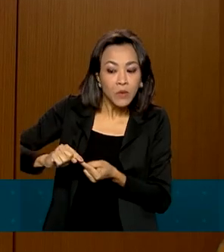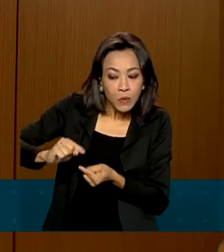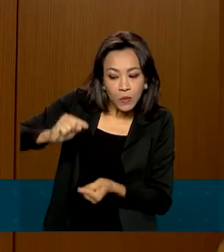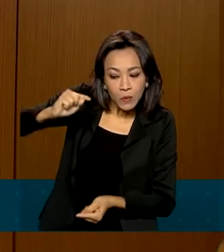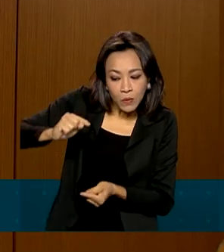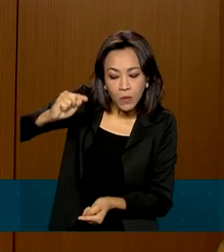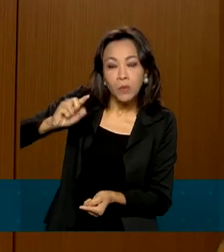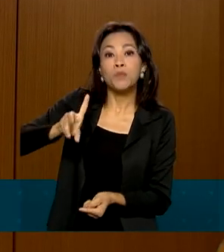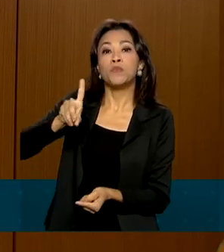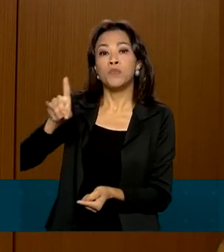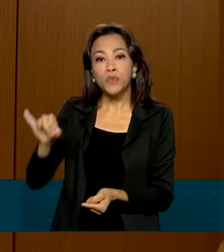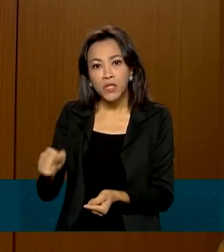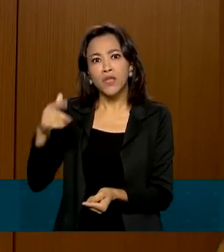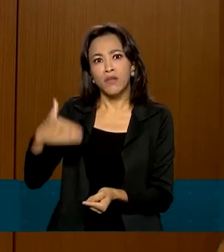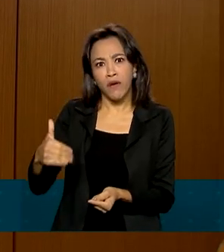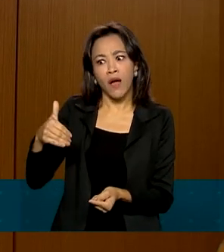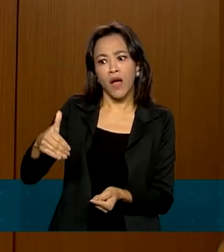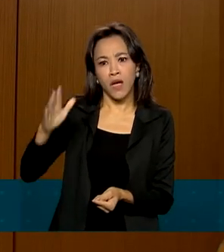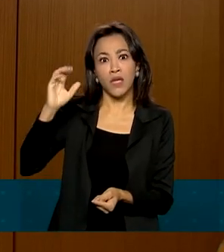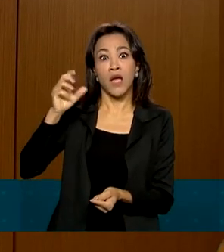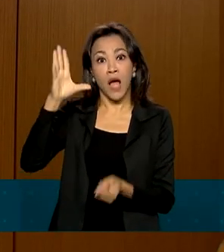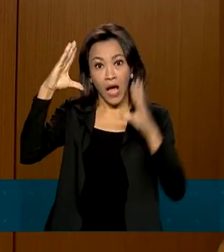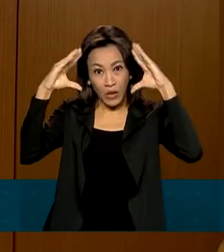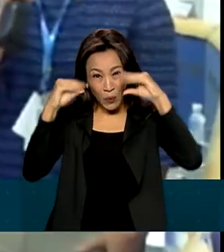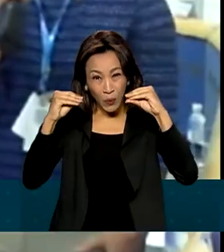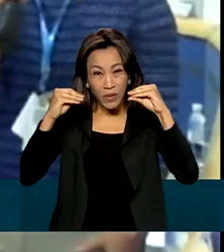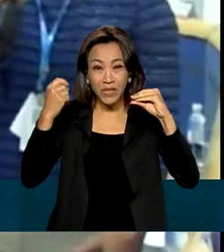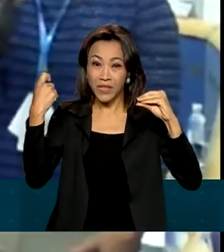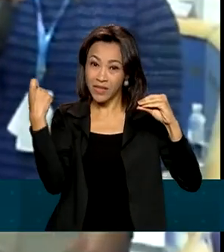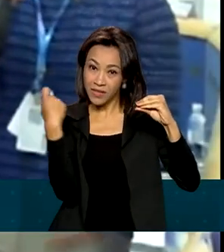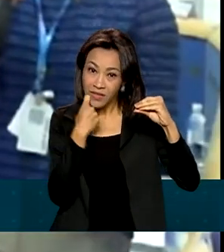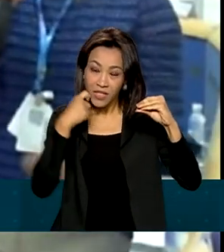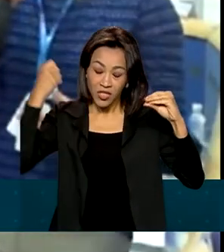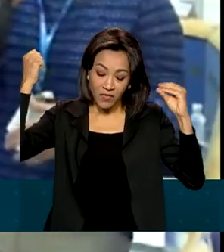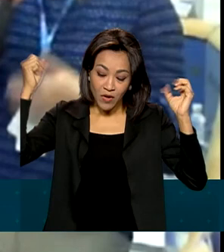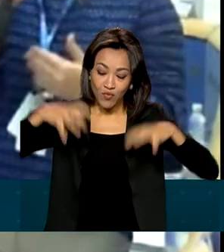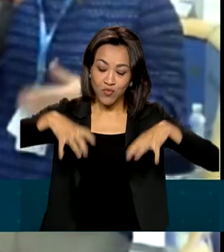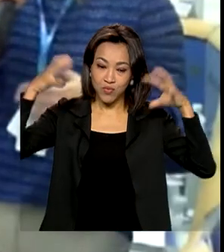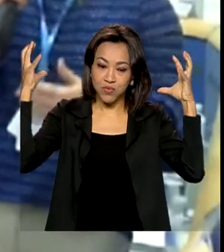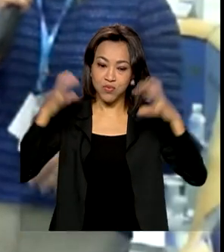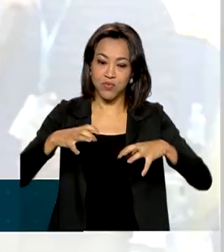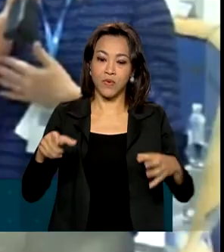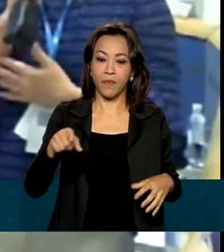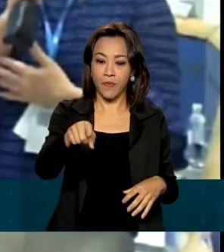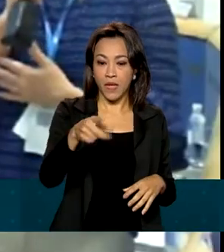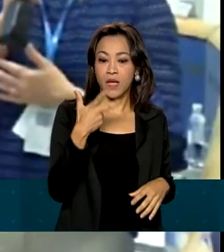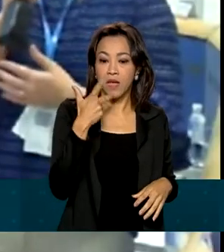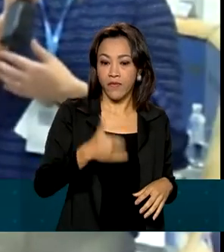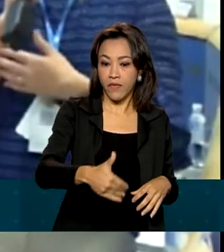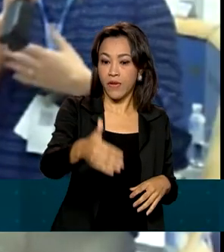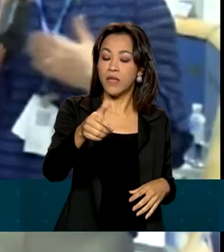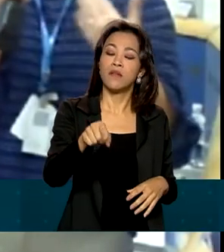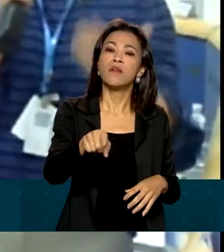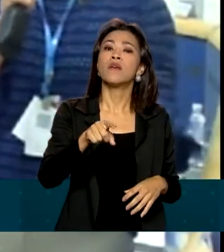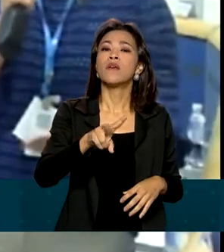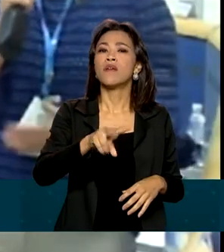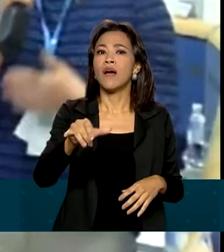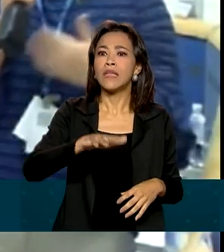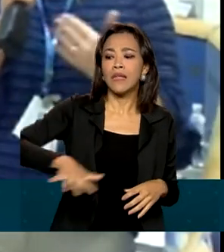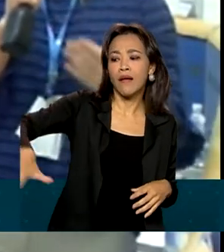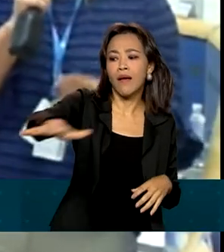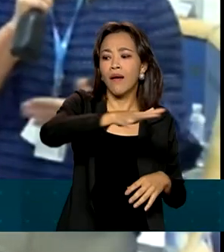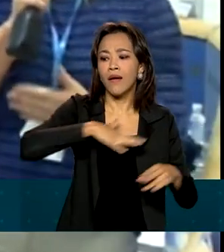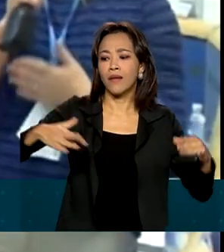se intensificar a partir da noite desta sexta-feira. Essas chuvas, de novo, devem atingir áreas que englobam a Grande